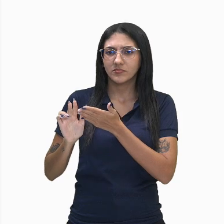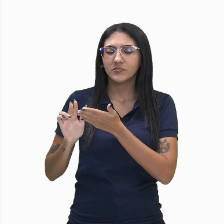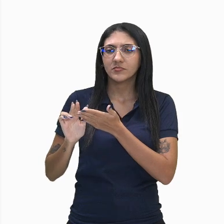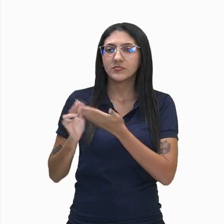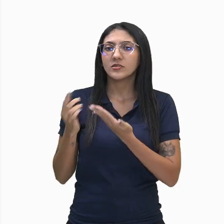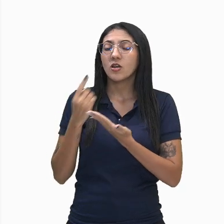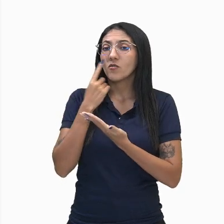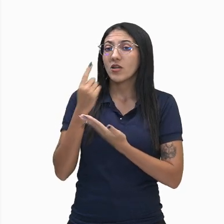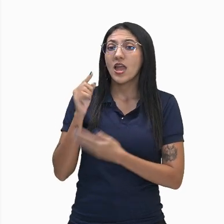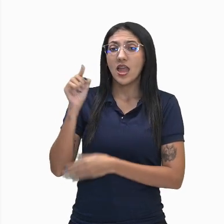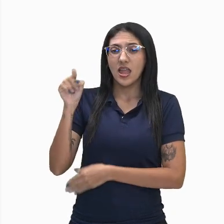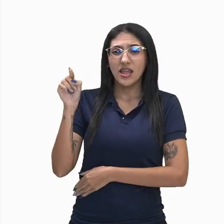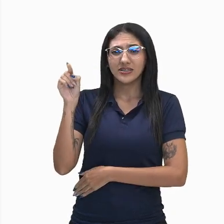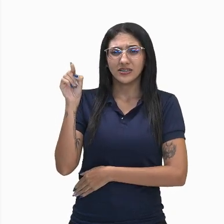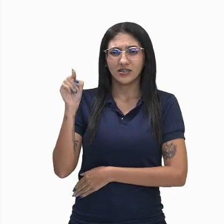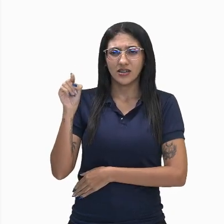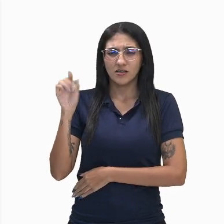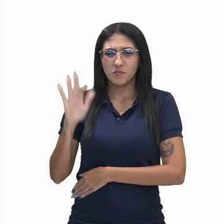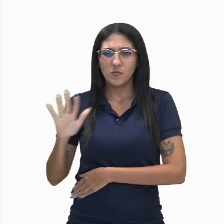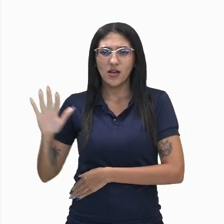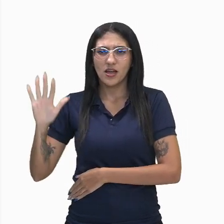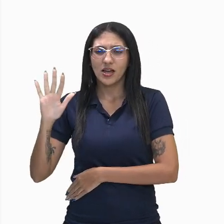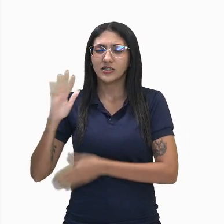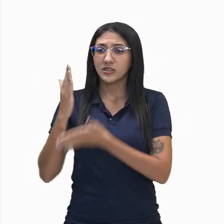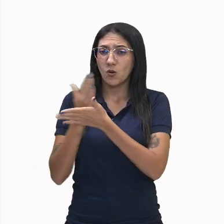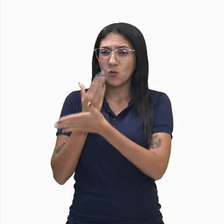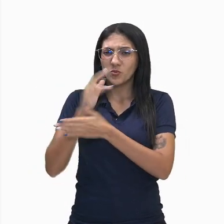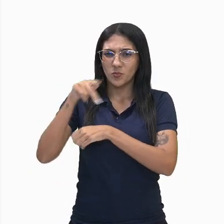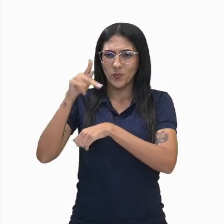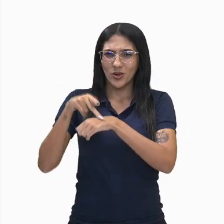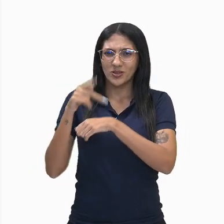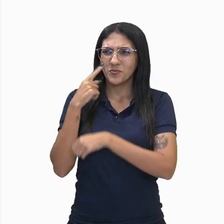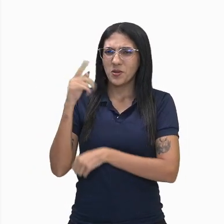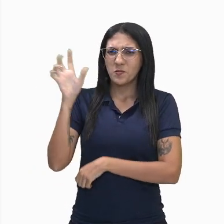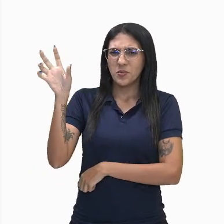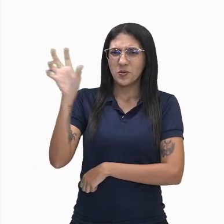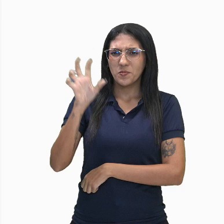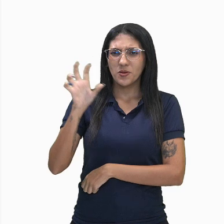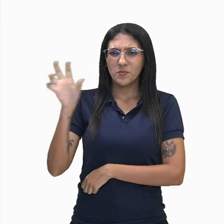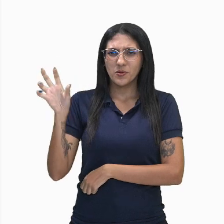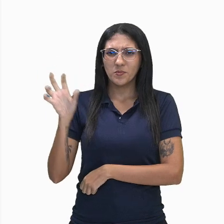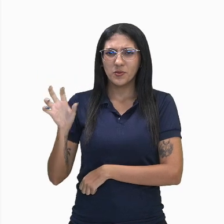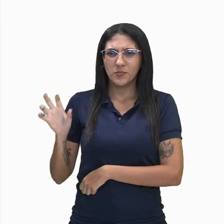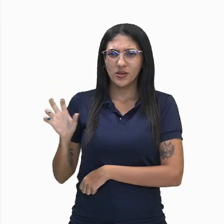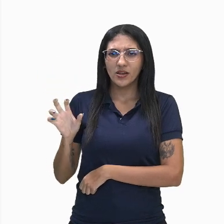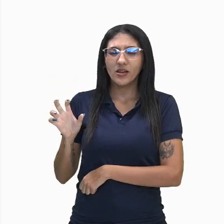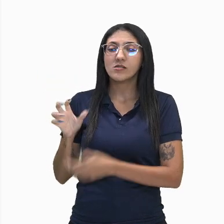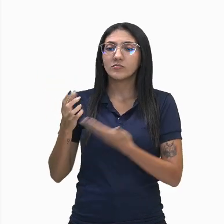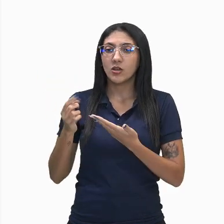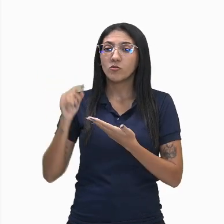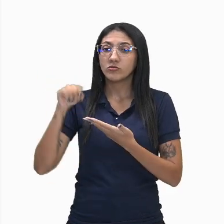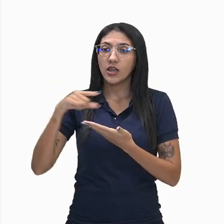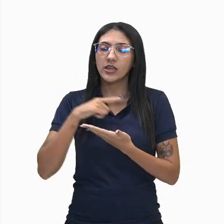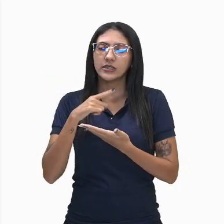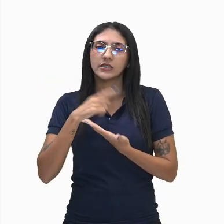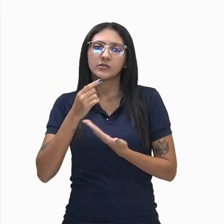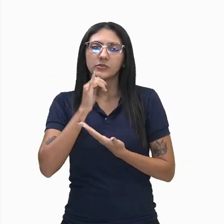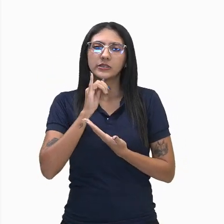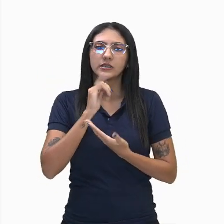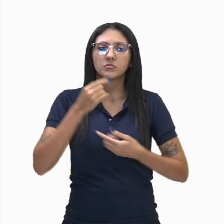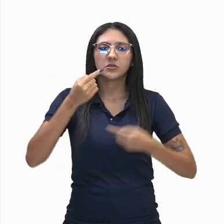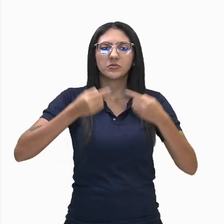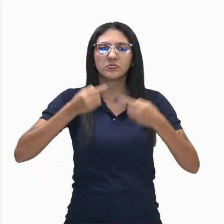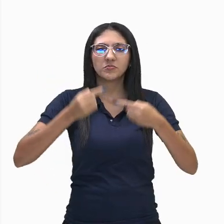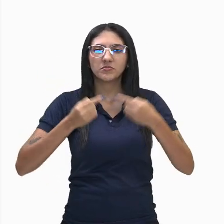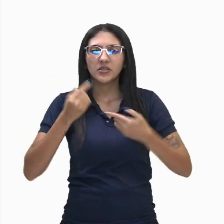Que inclusive alguns desses países que estão citados aí atualmente, como Burkina Faso, né? Tá naquelas discussões do urânio e